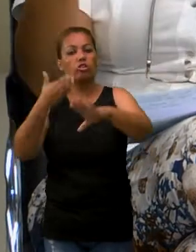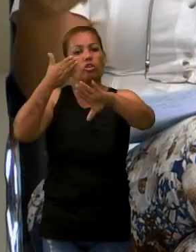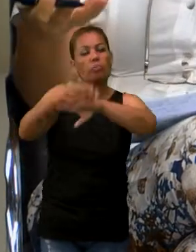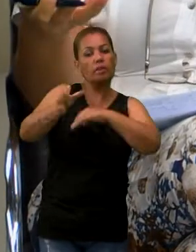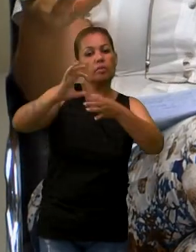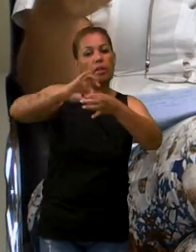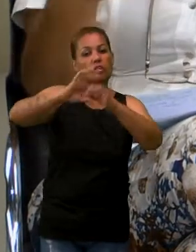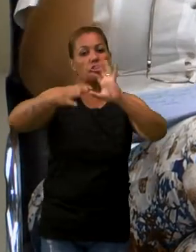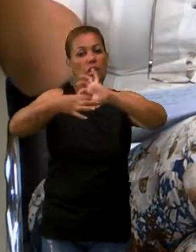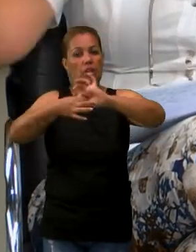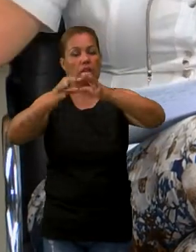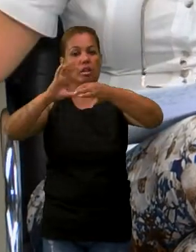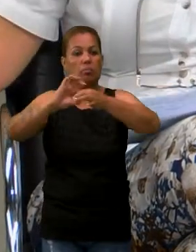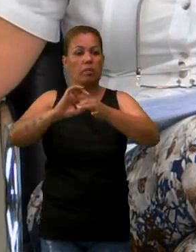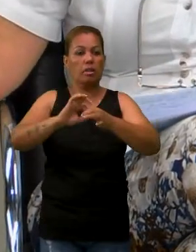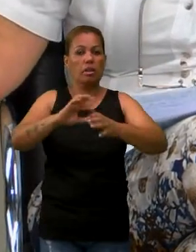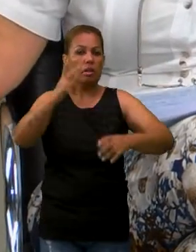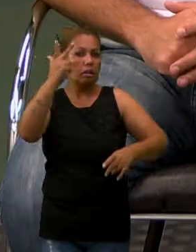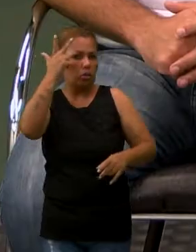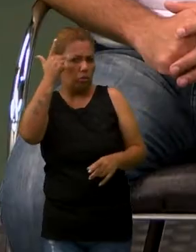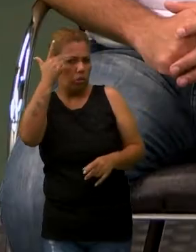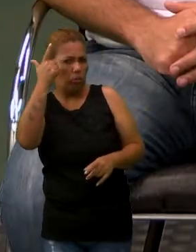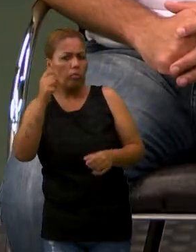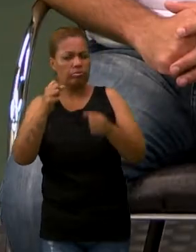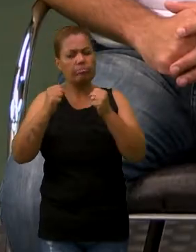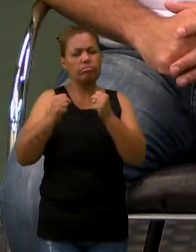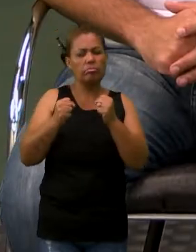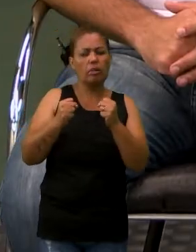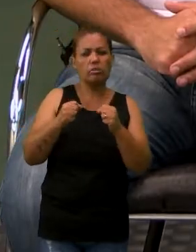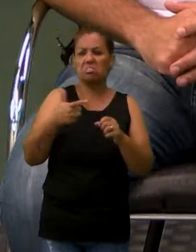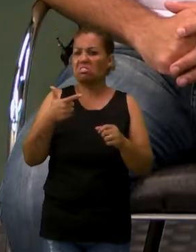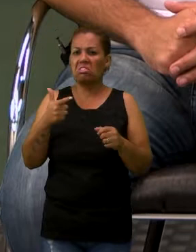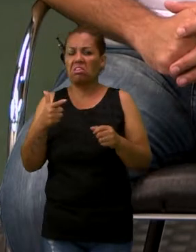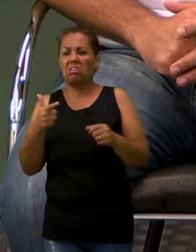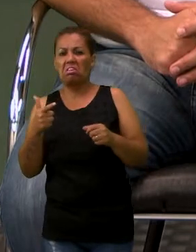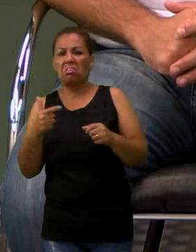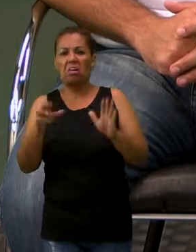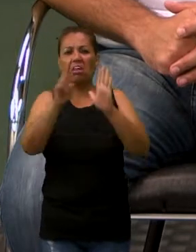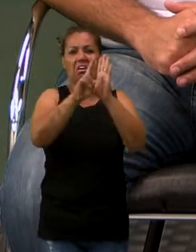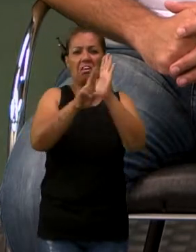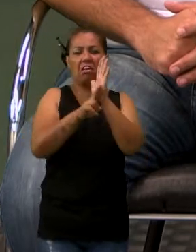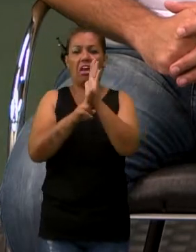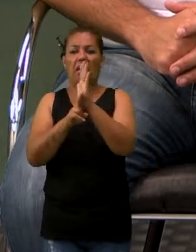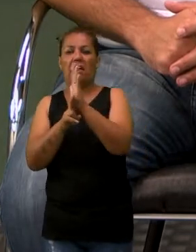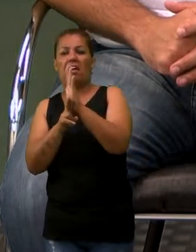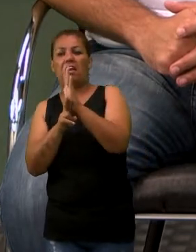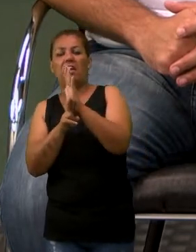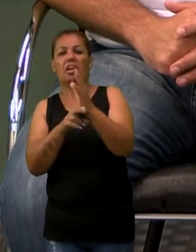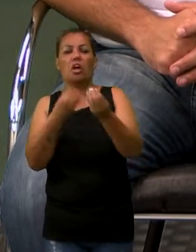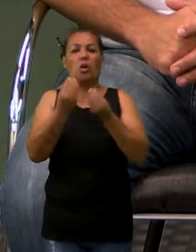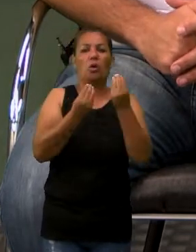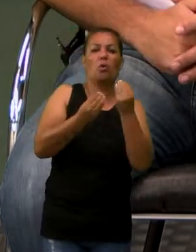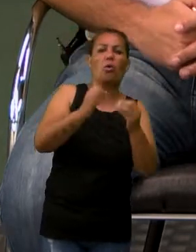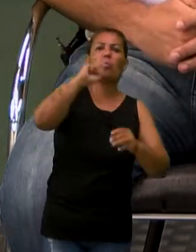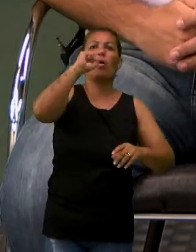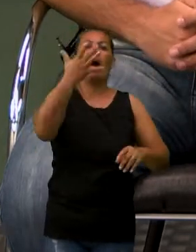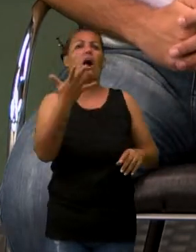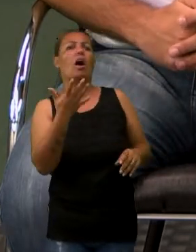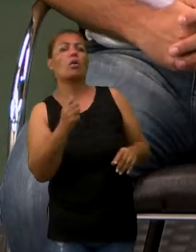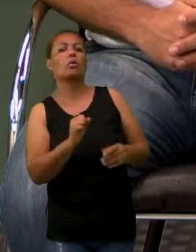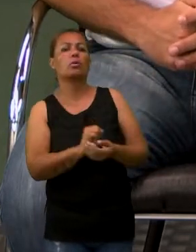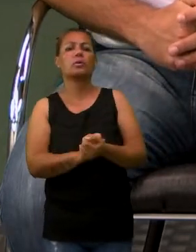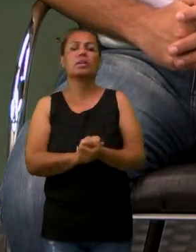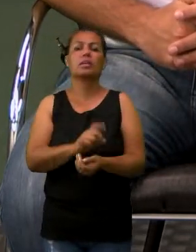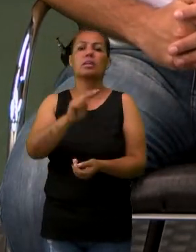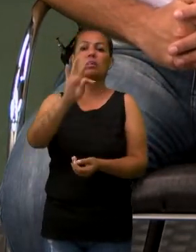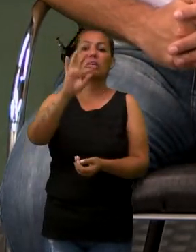assim é uma olimpíada é uma olimpíada sem nenhuma restrição com relação a como aconteceu no caso do vitória que